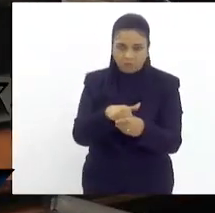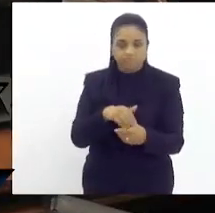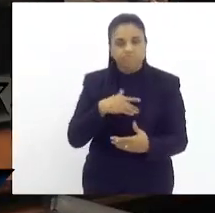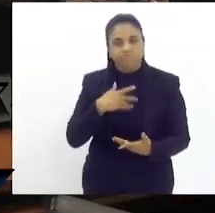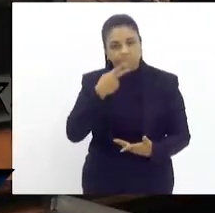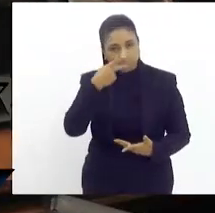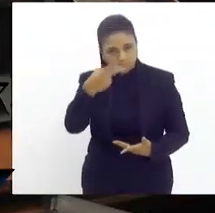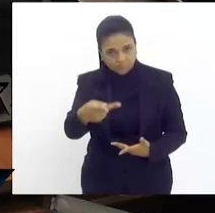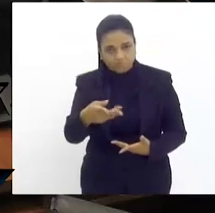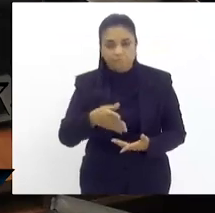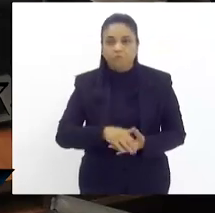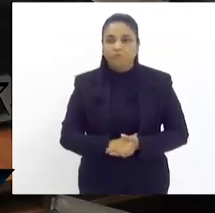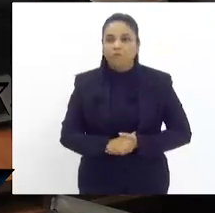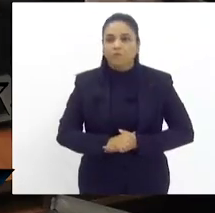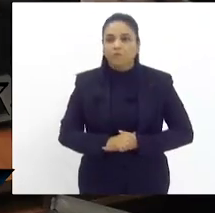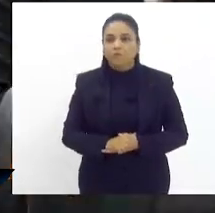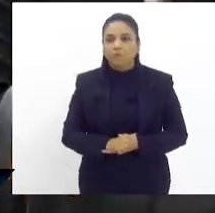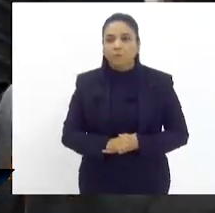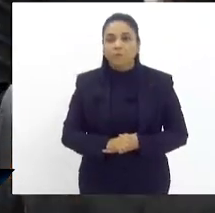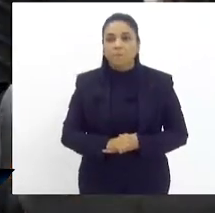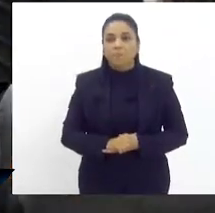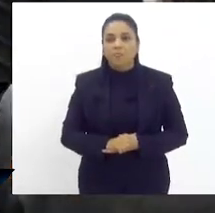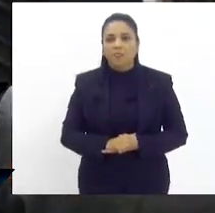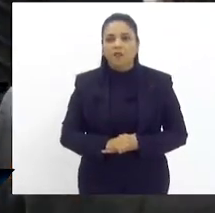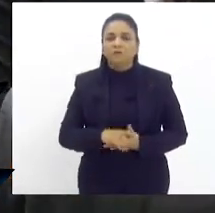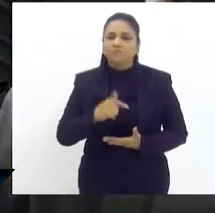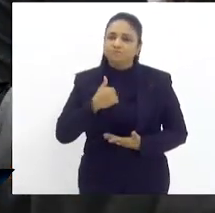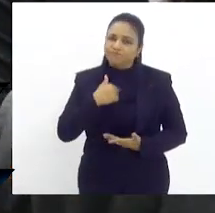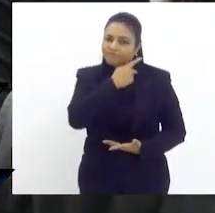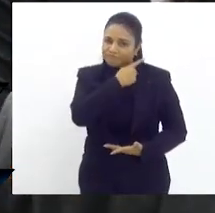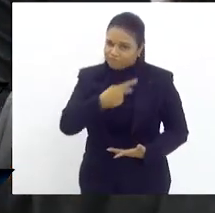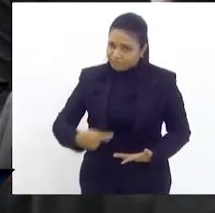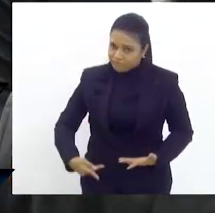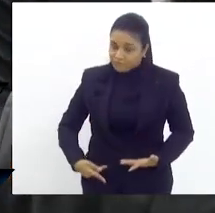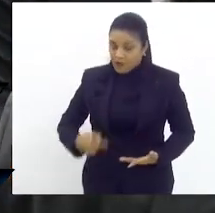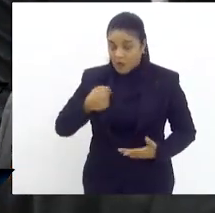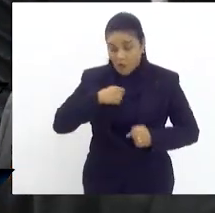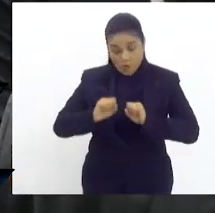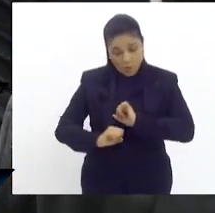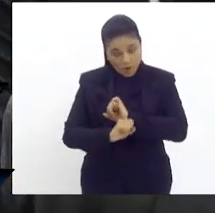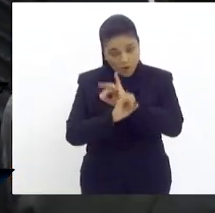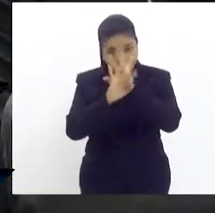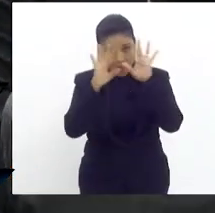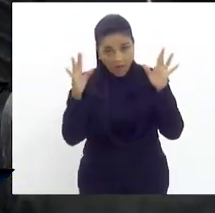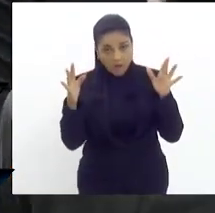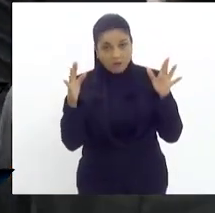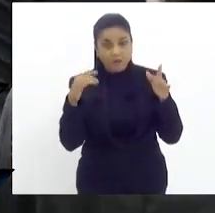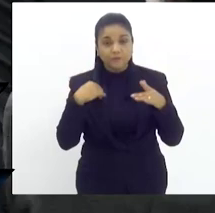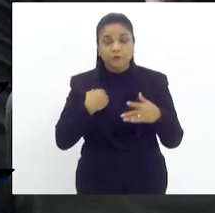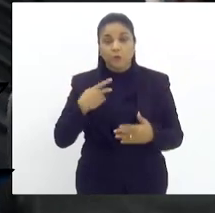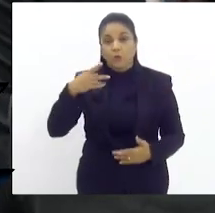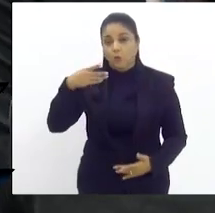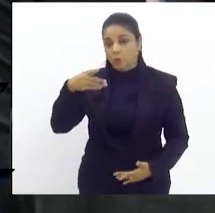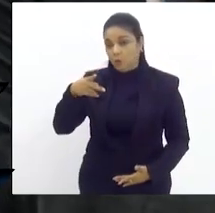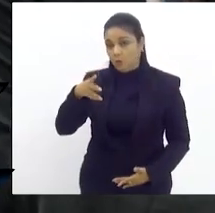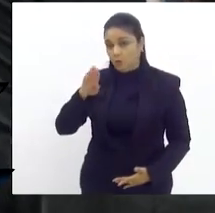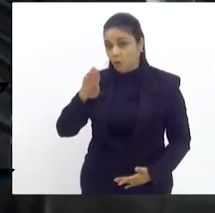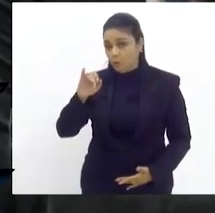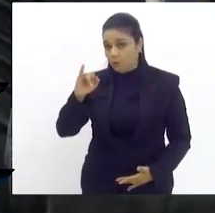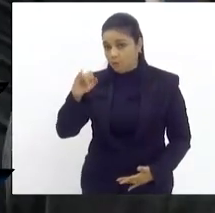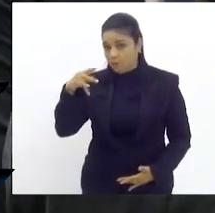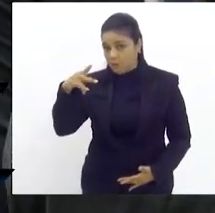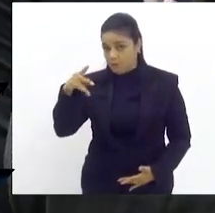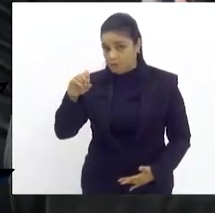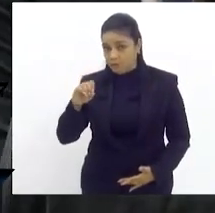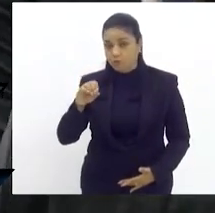definido Presidente só para deixar claro aqui o Bispo do Valdir